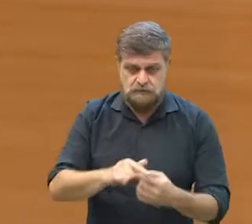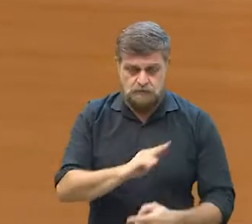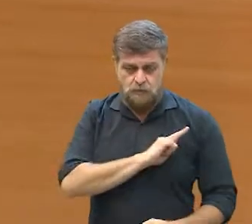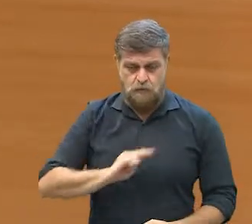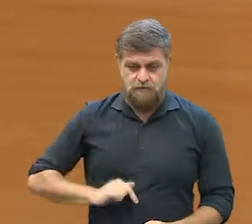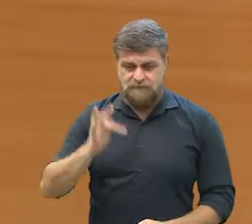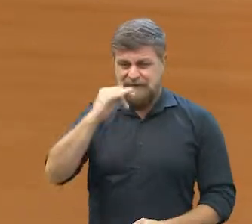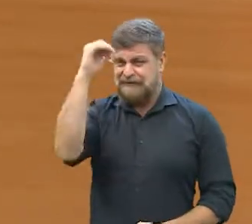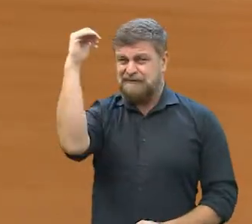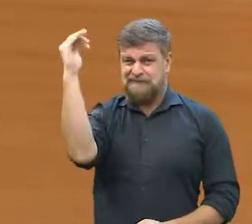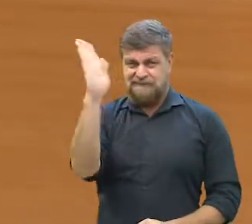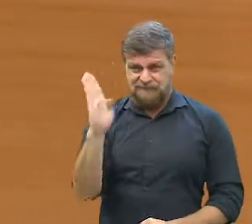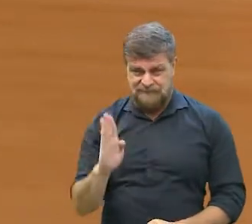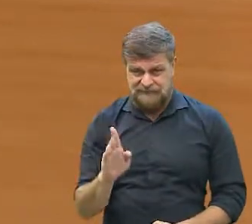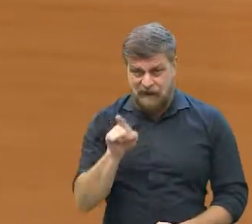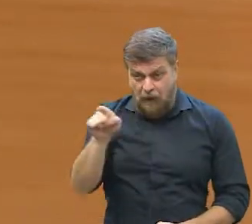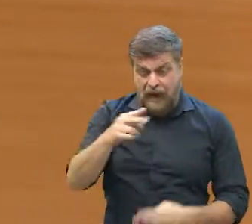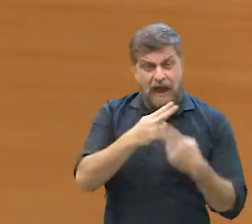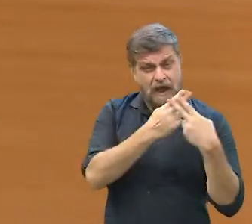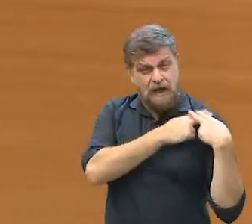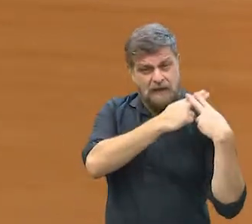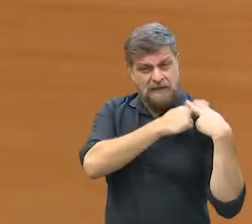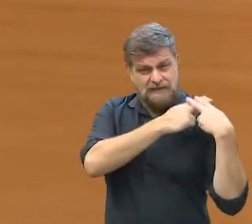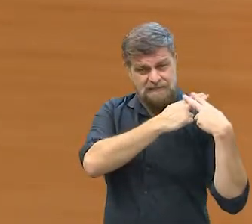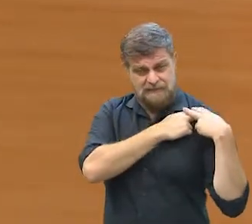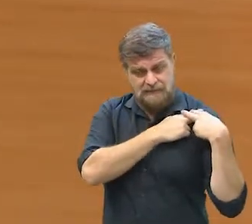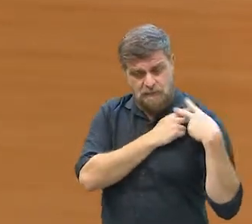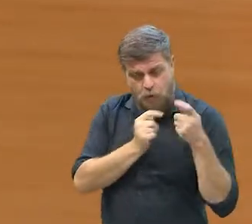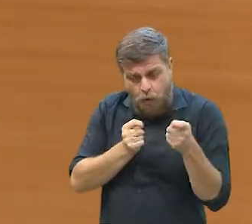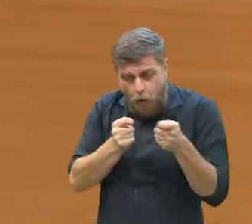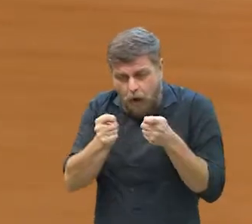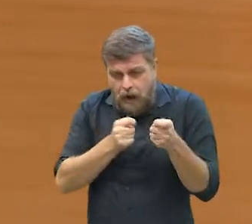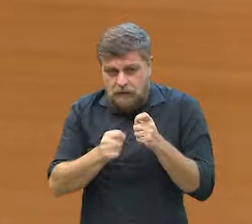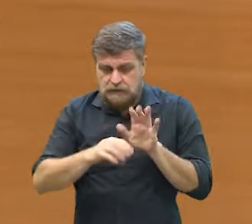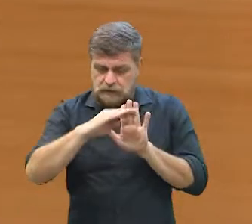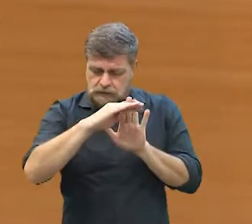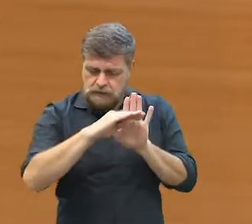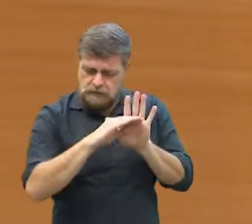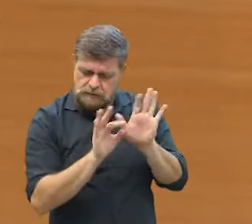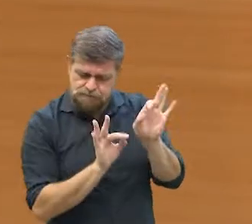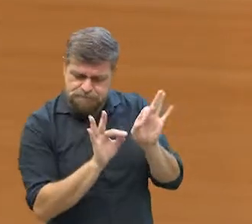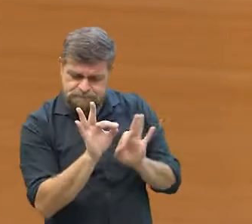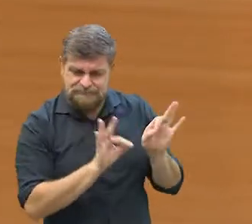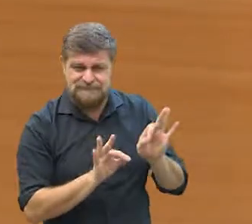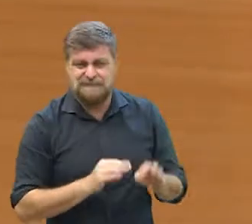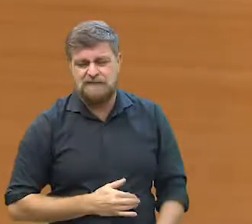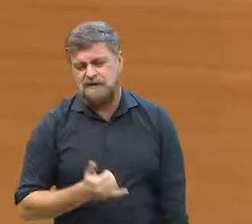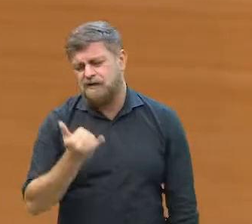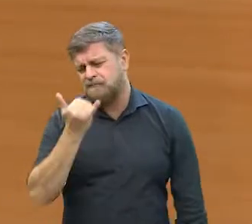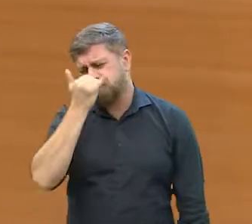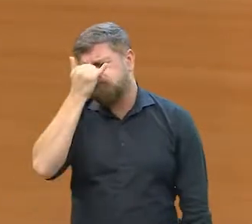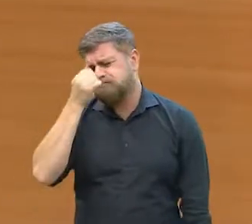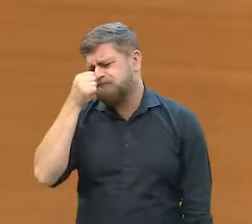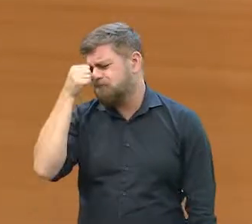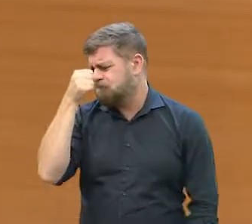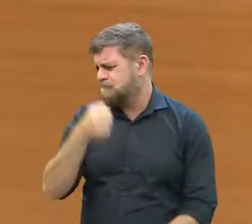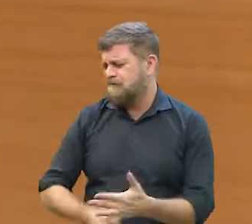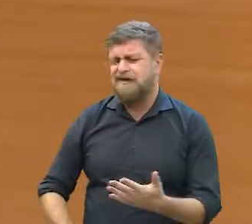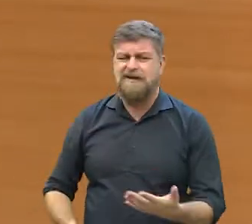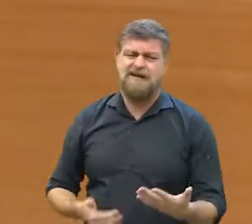federal, o governo federal, que seria o responsável por coordenar o processo de vacinação, é um desastre.